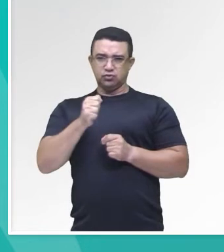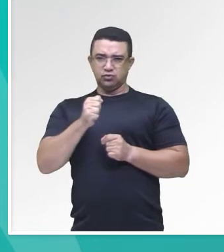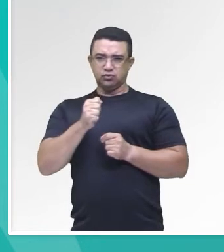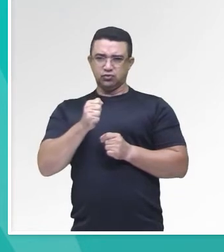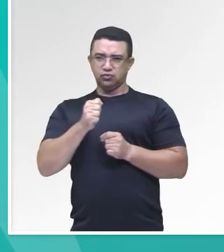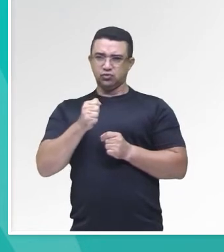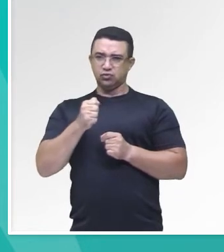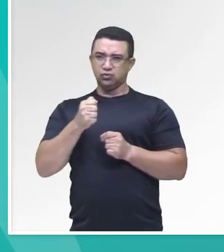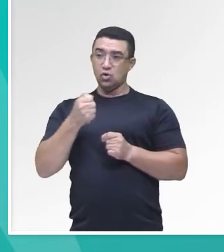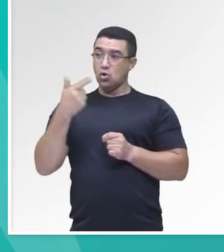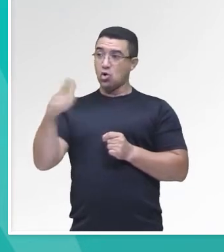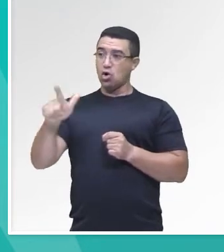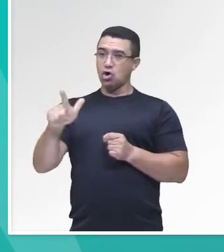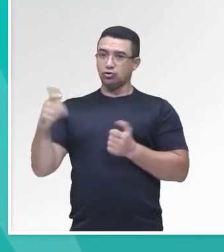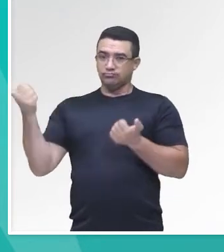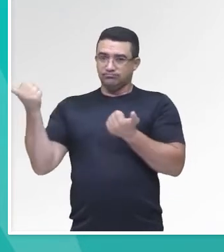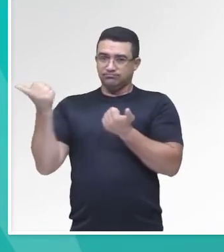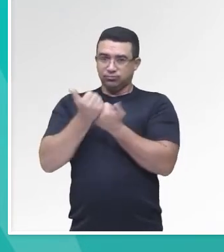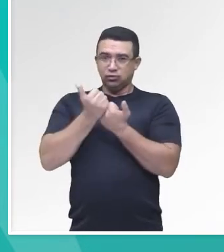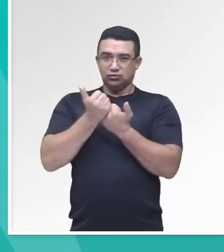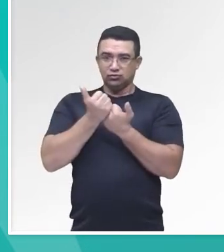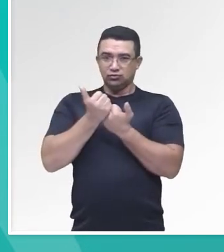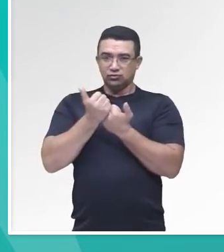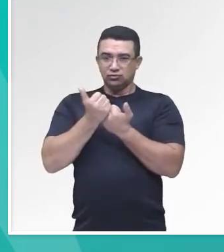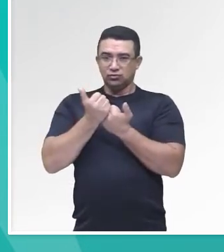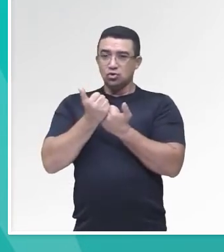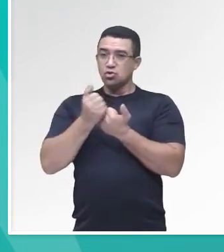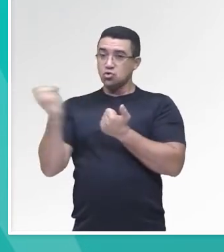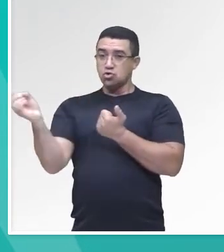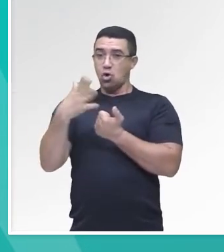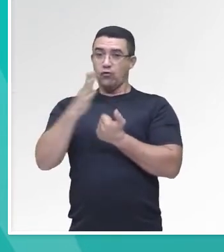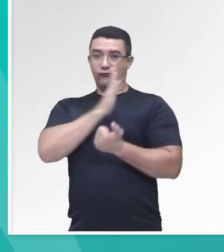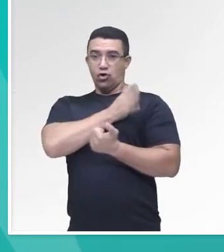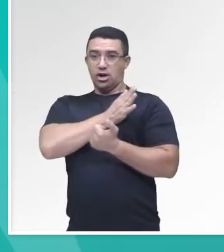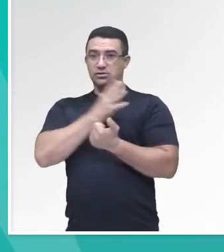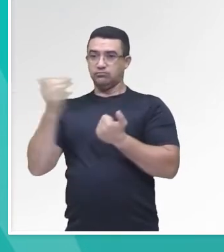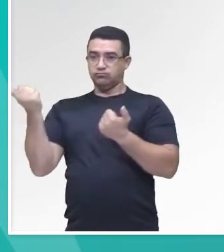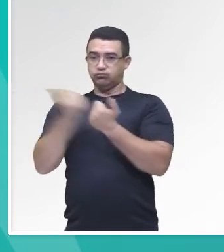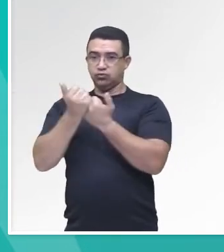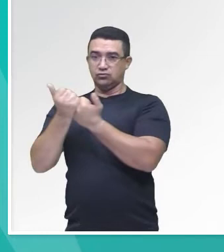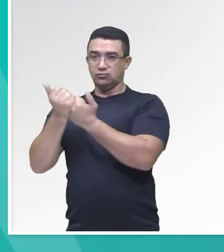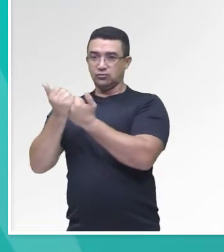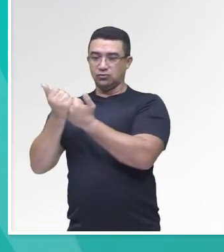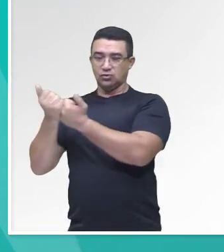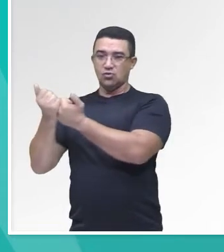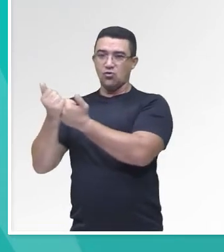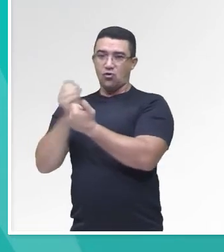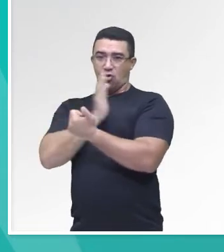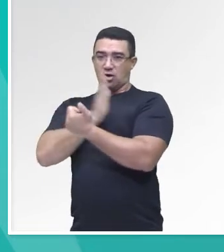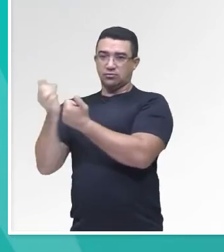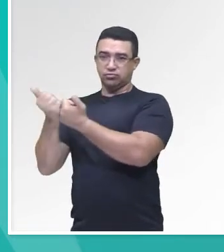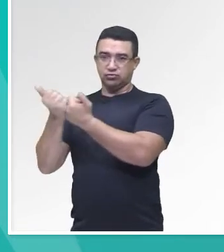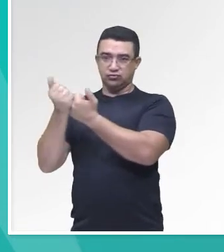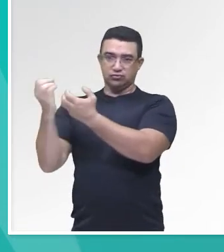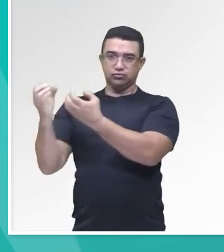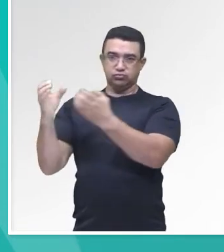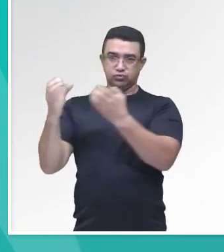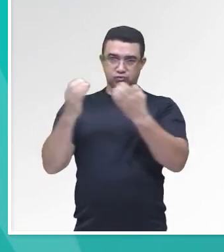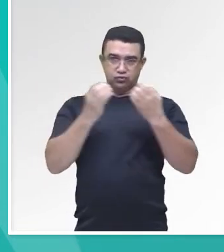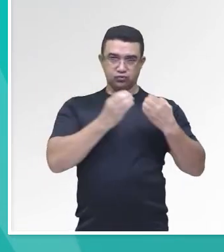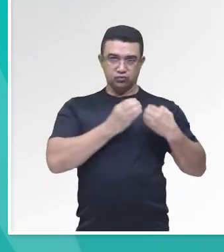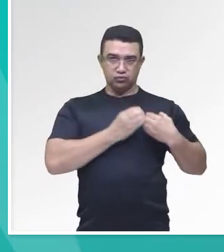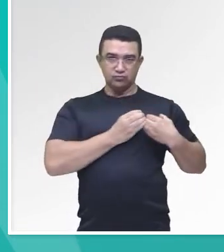Ele fez o quê? O transplante de um órgão, né? Um órgão que faz parte do nosso corpo,